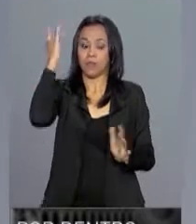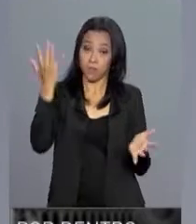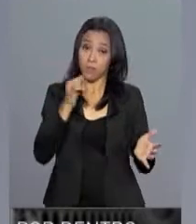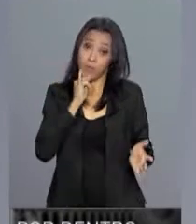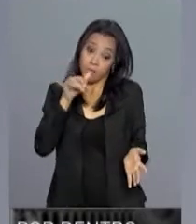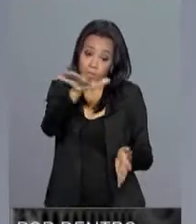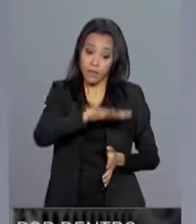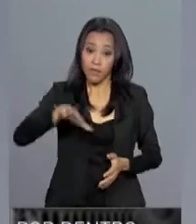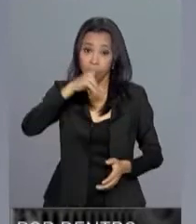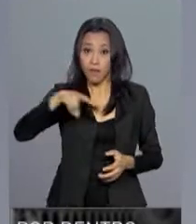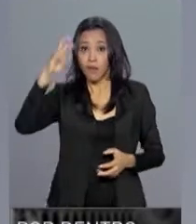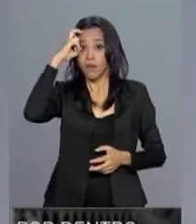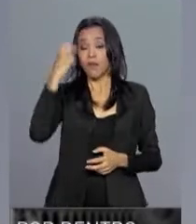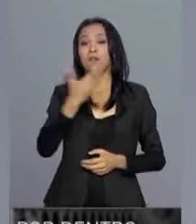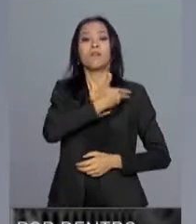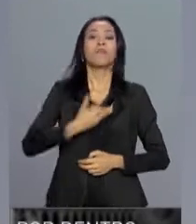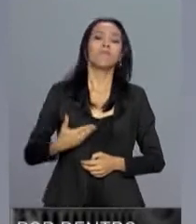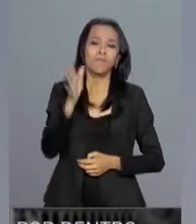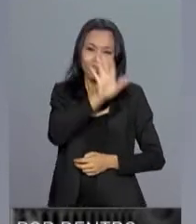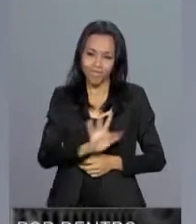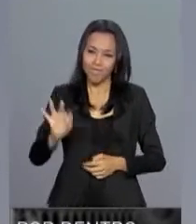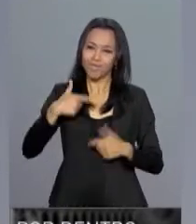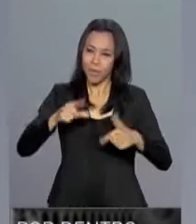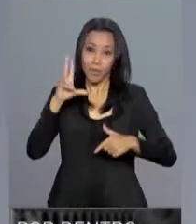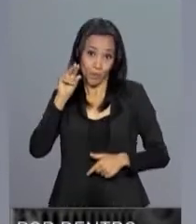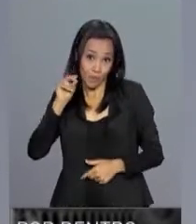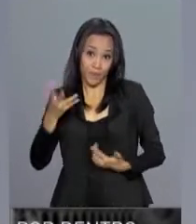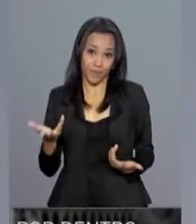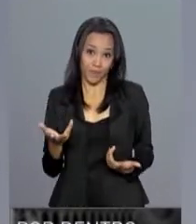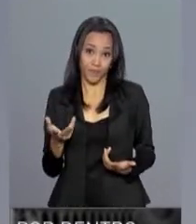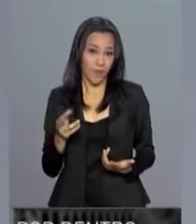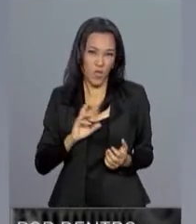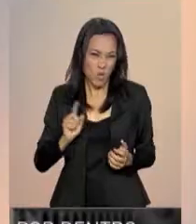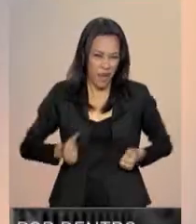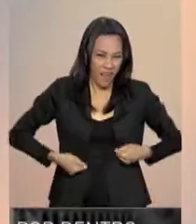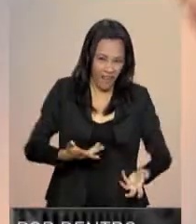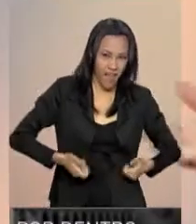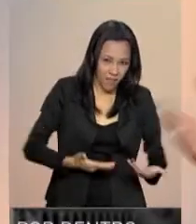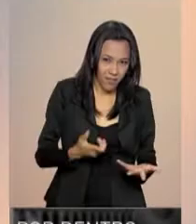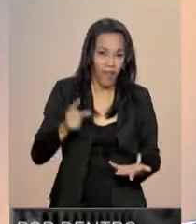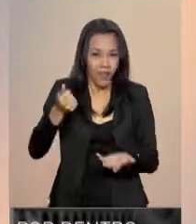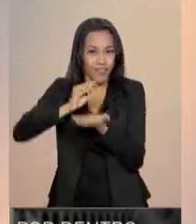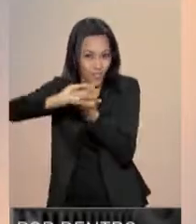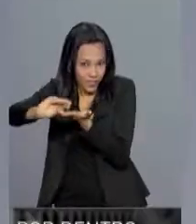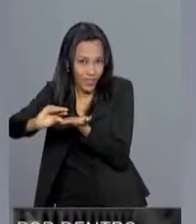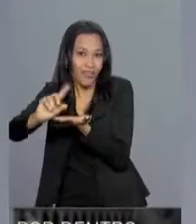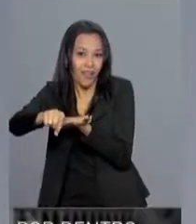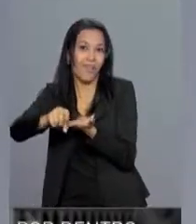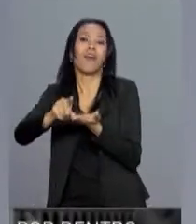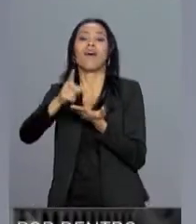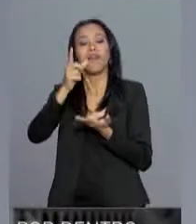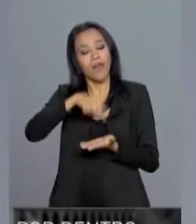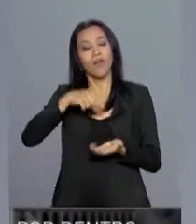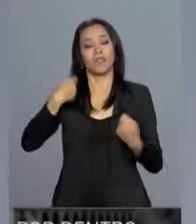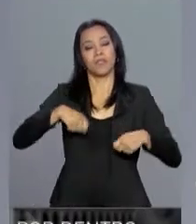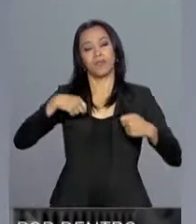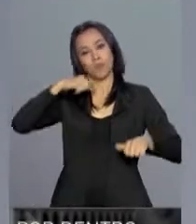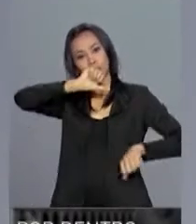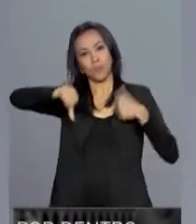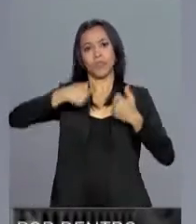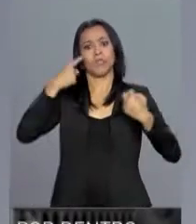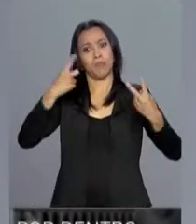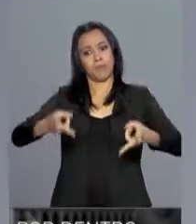cultura do governo federal opera no azul então não é gasto é investimento exatamente nós precisamos mudar o olhar